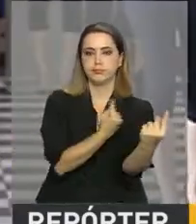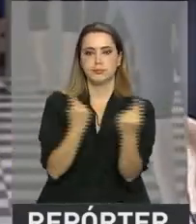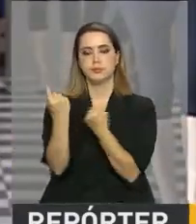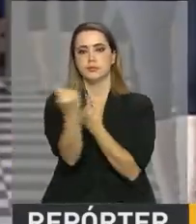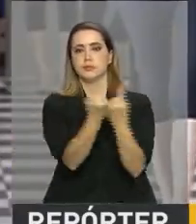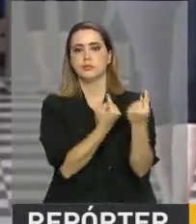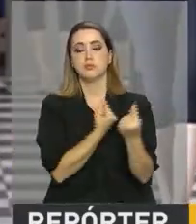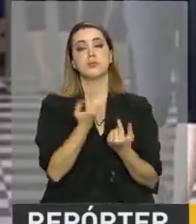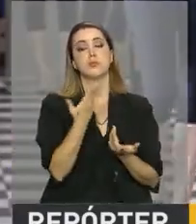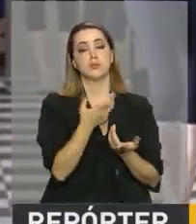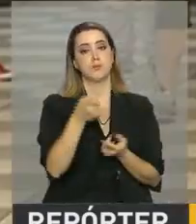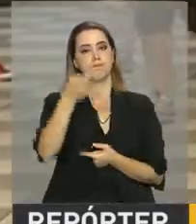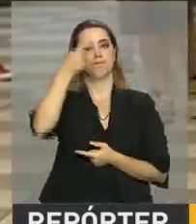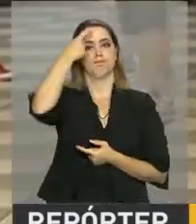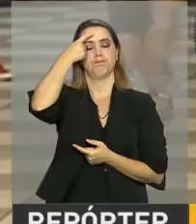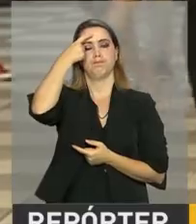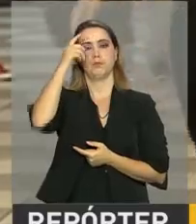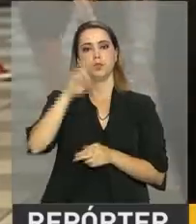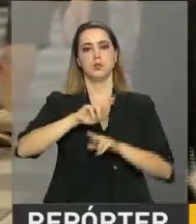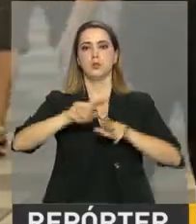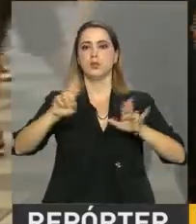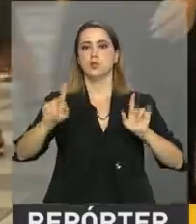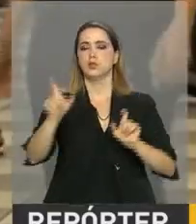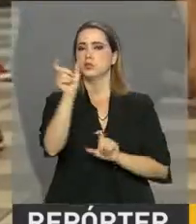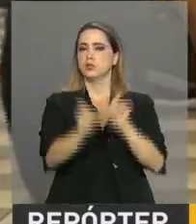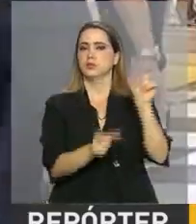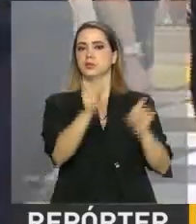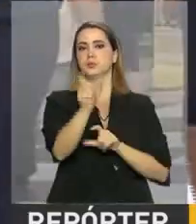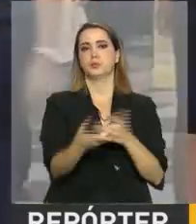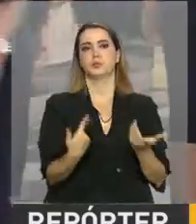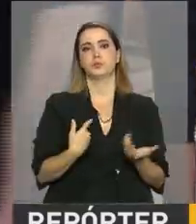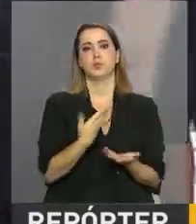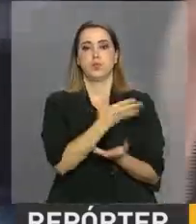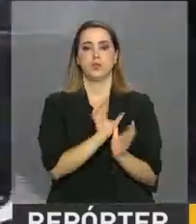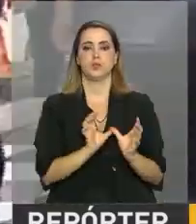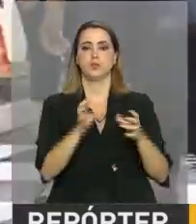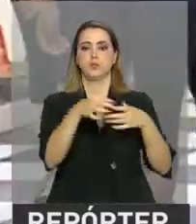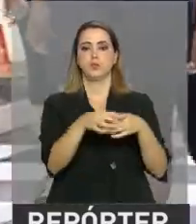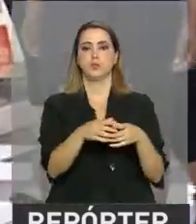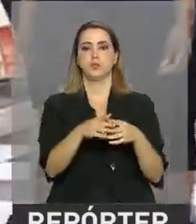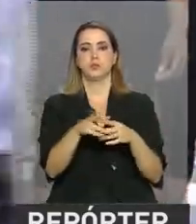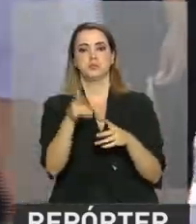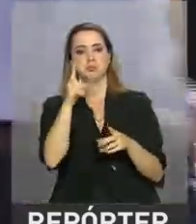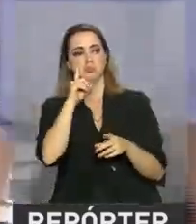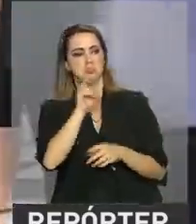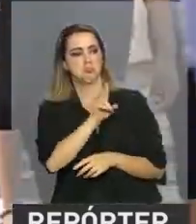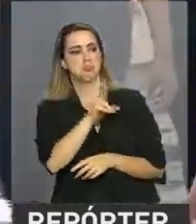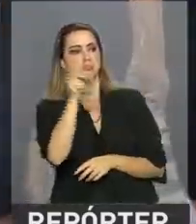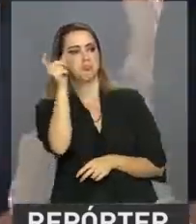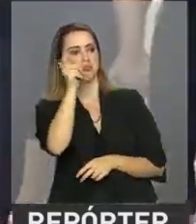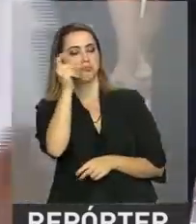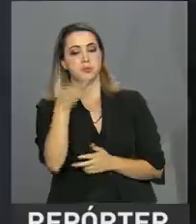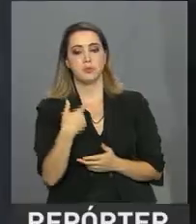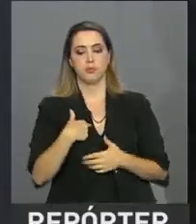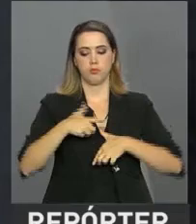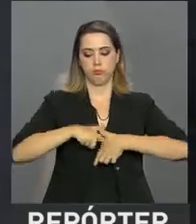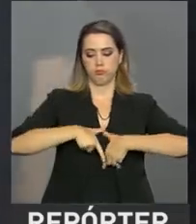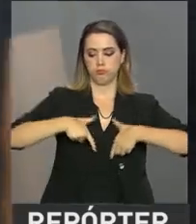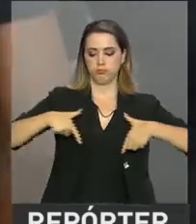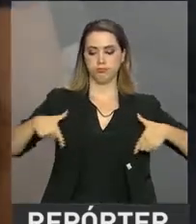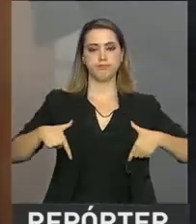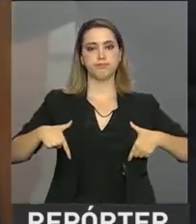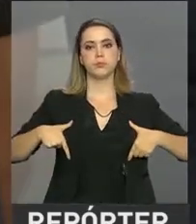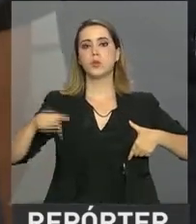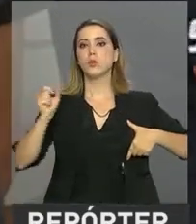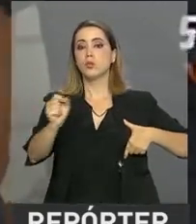de passageiros pelo saguão do aeroporto de Congonhas, em São Paulo, esse grupo chamava atenção. A frase estampada na